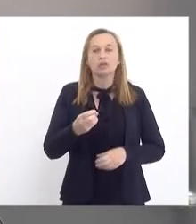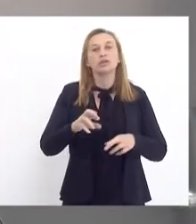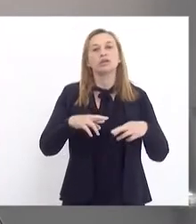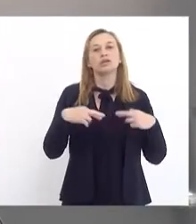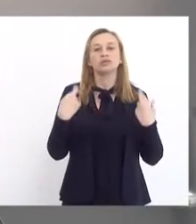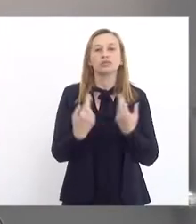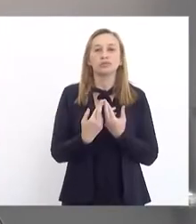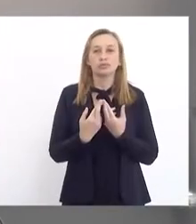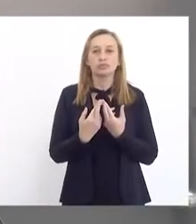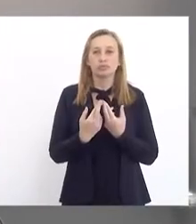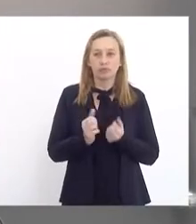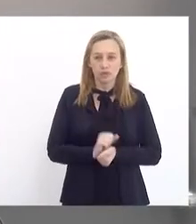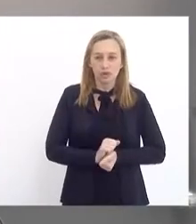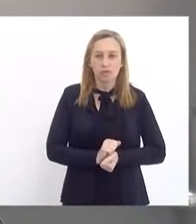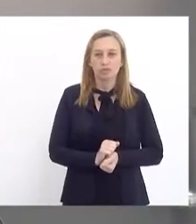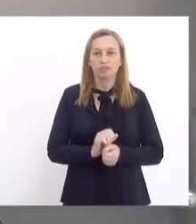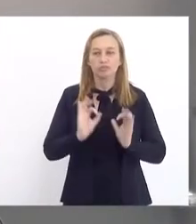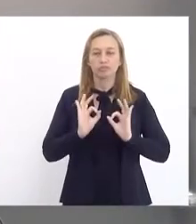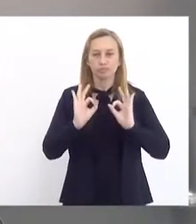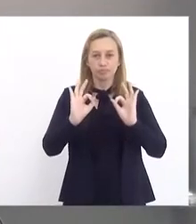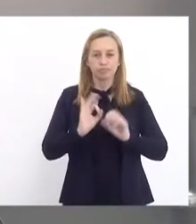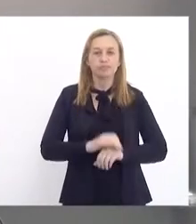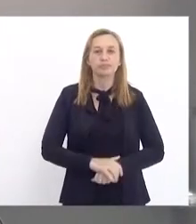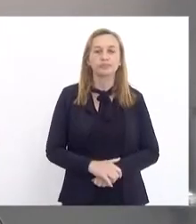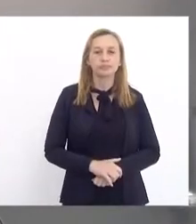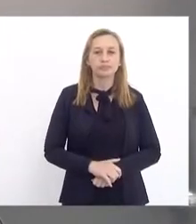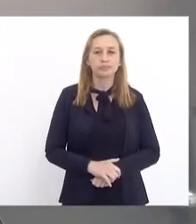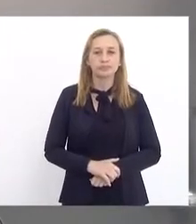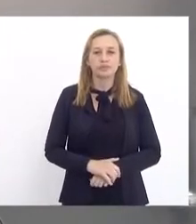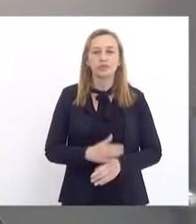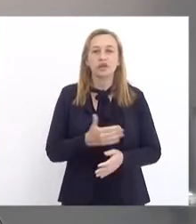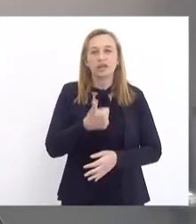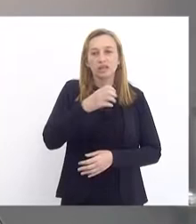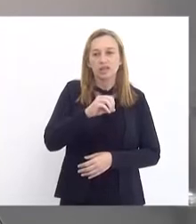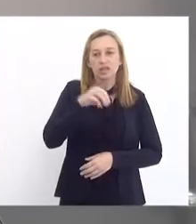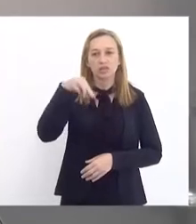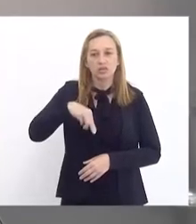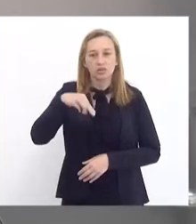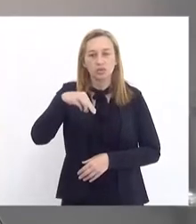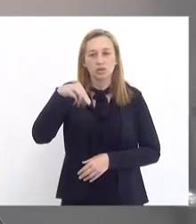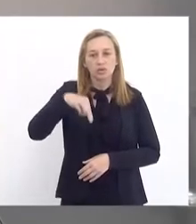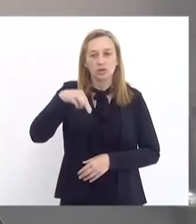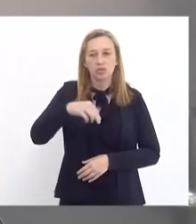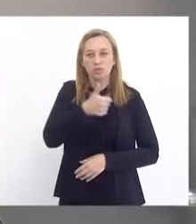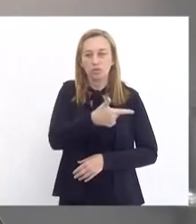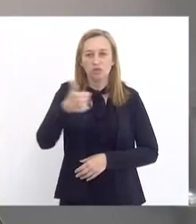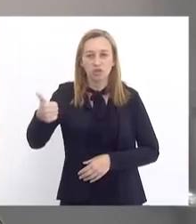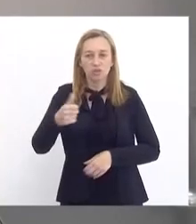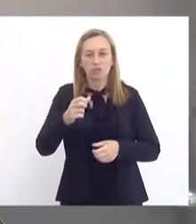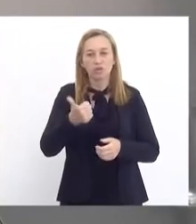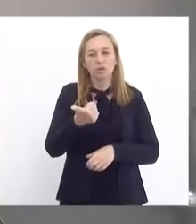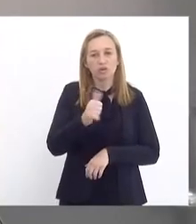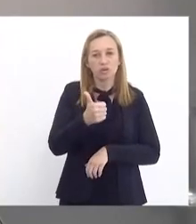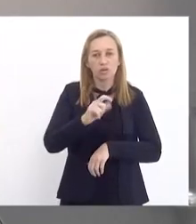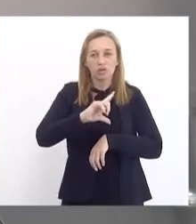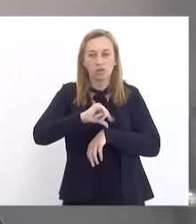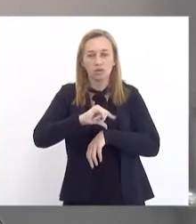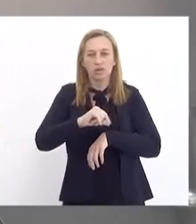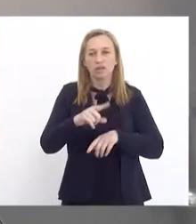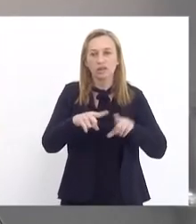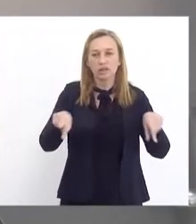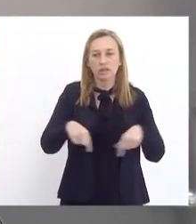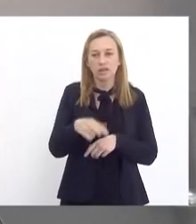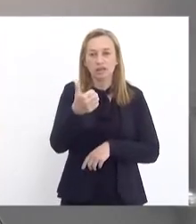votação presencial e eletrônica, a ser realizada no dia 10 de novembro de 2021, às 11 horas, na sala 1809